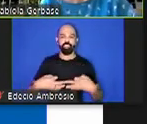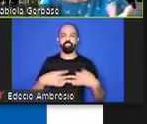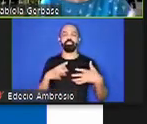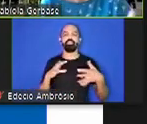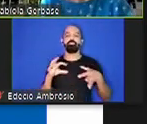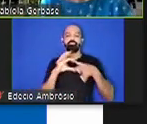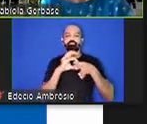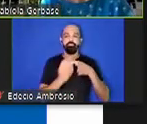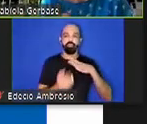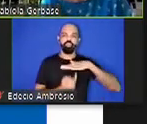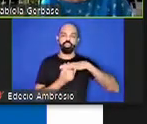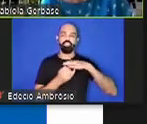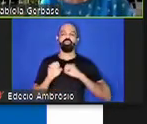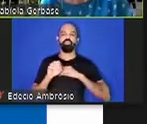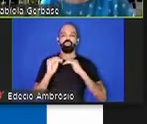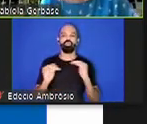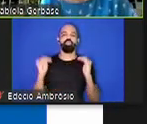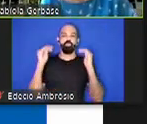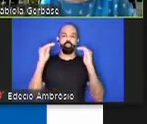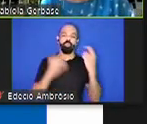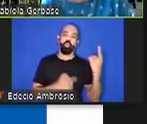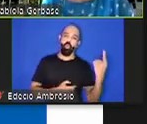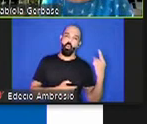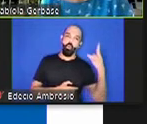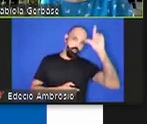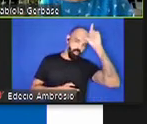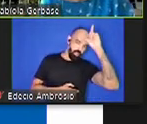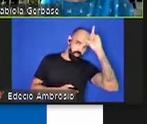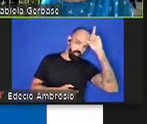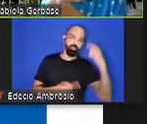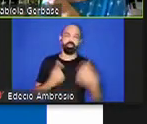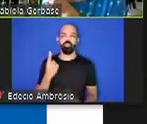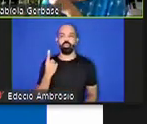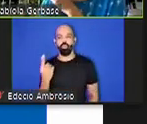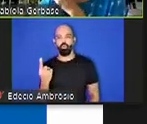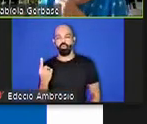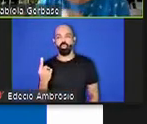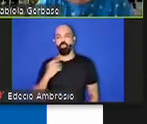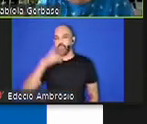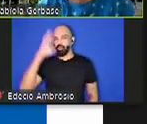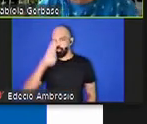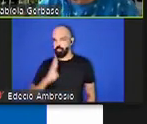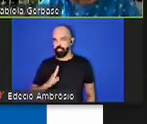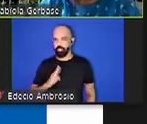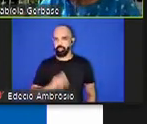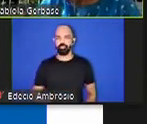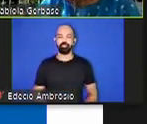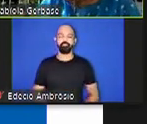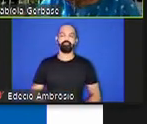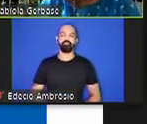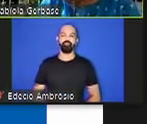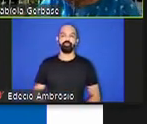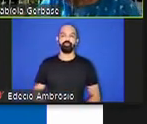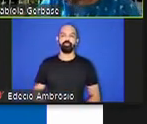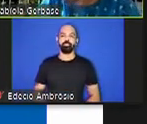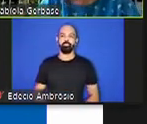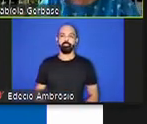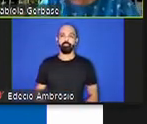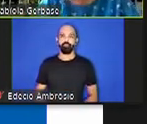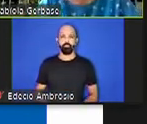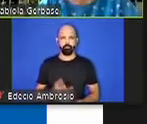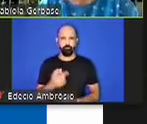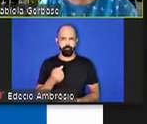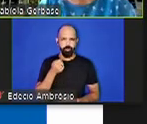superior, pelo menos uma na Alemanha, pelo menos uma no Brasil. Acho que estou chegando perto